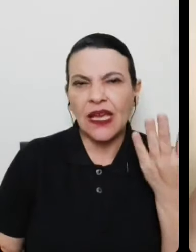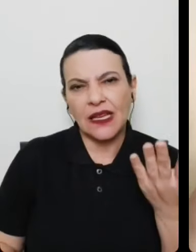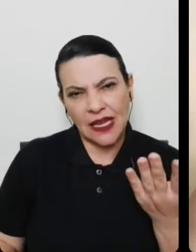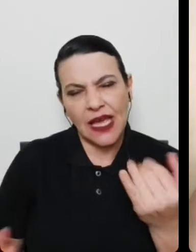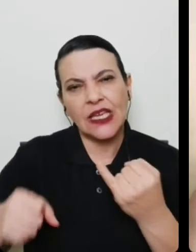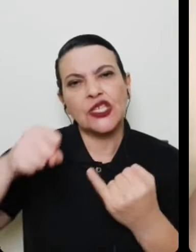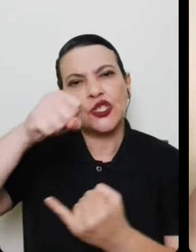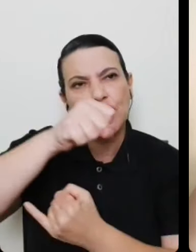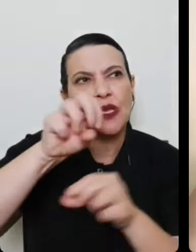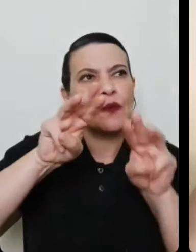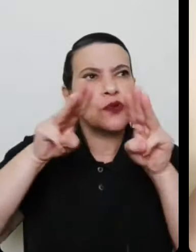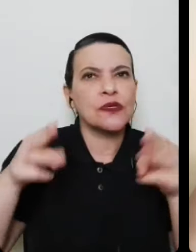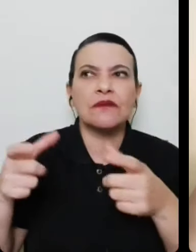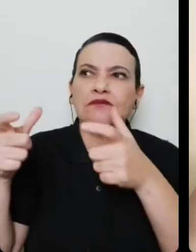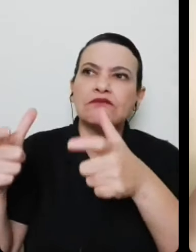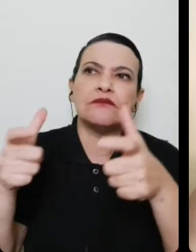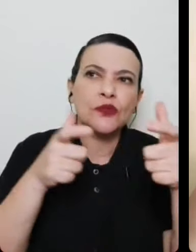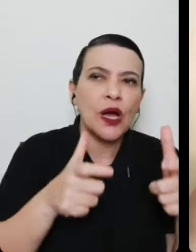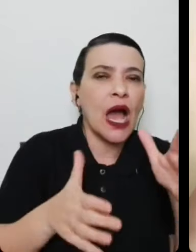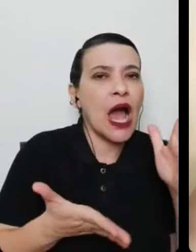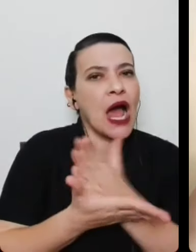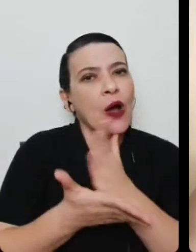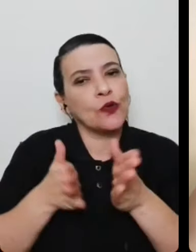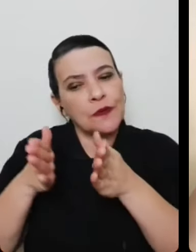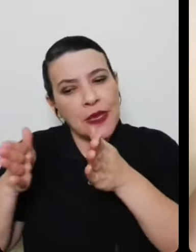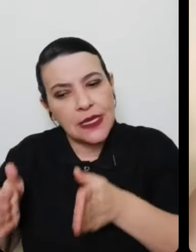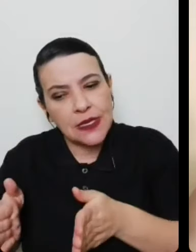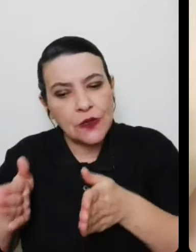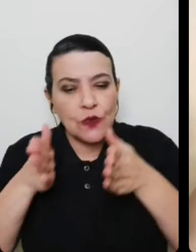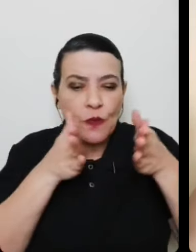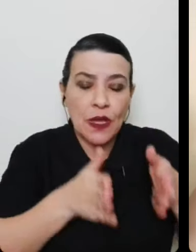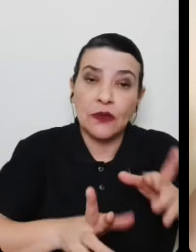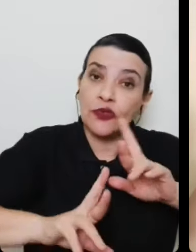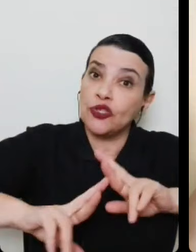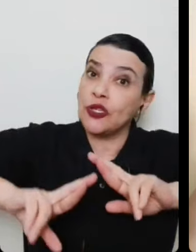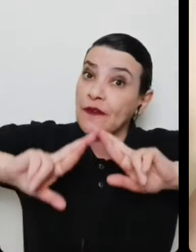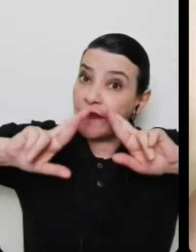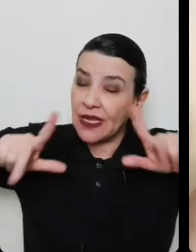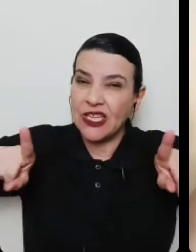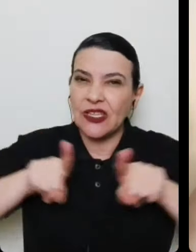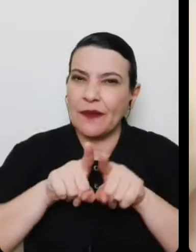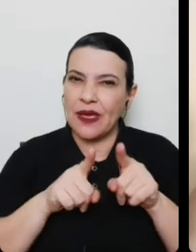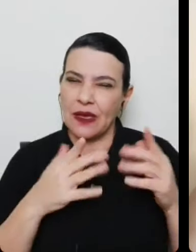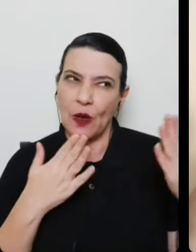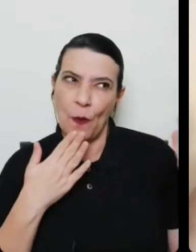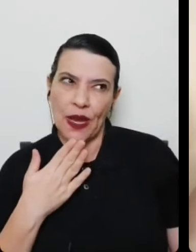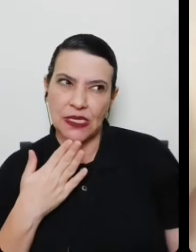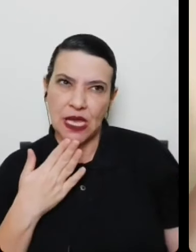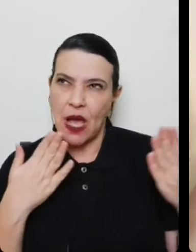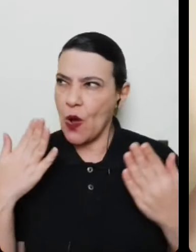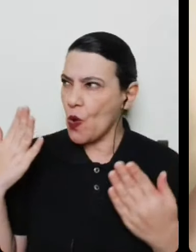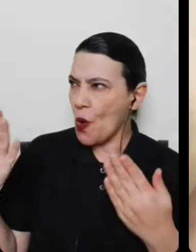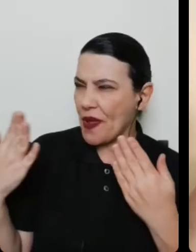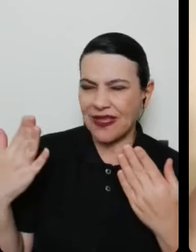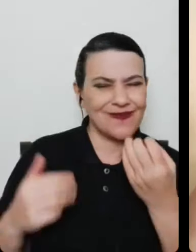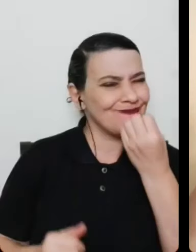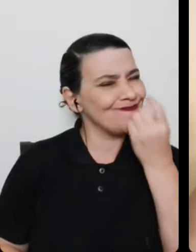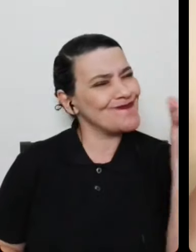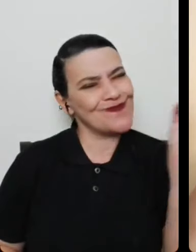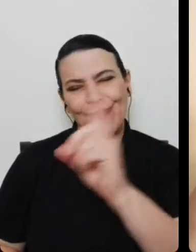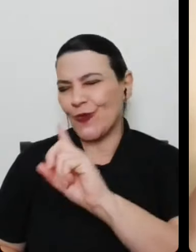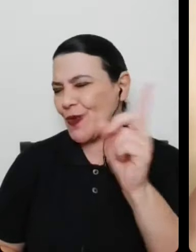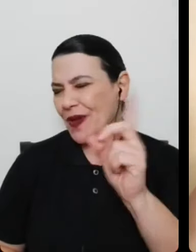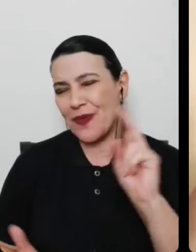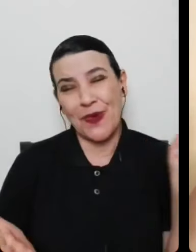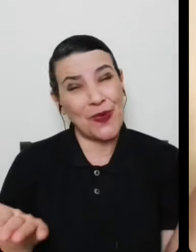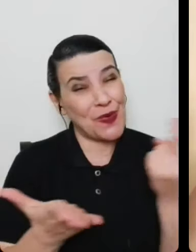que momento vocês estão, em que momento a outra instituição está, não estabelecer comparações. Porque muitas vezes elas são muito injustas,